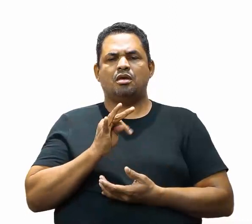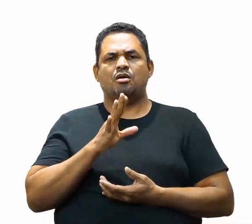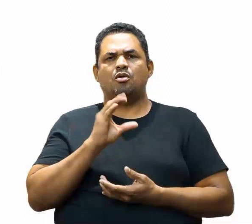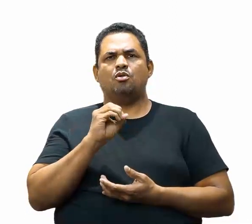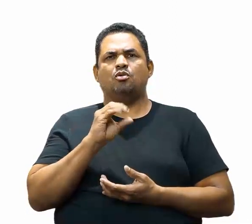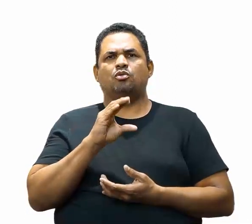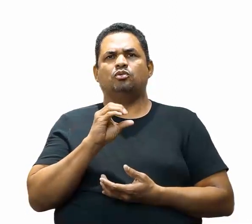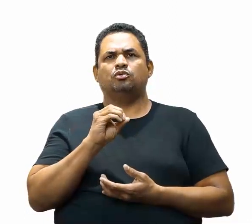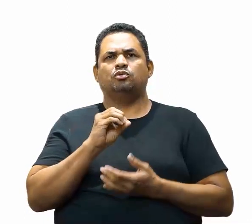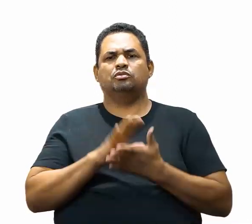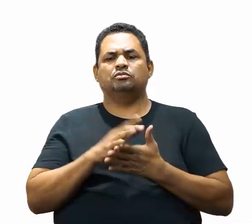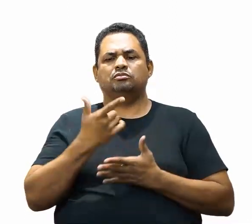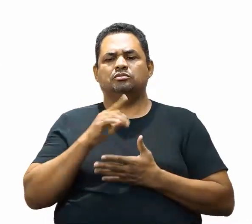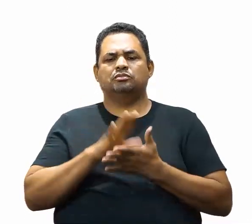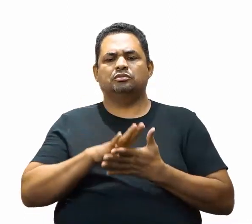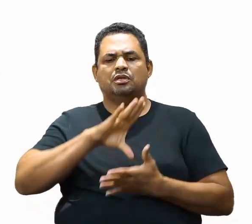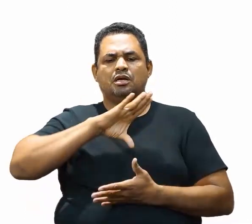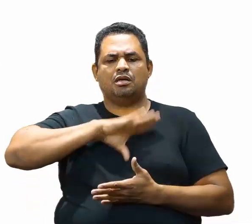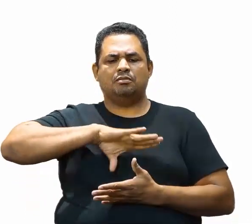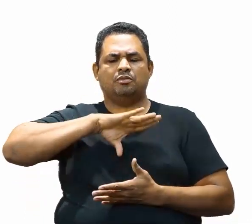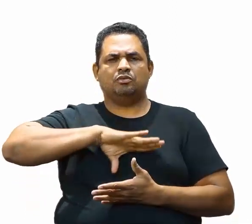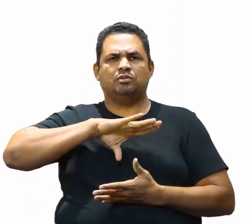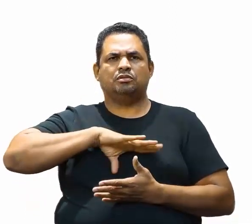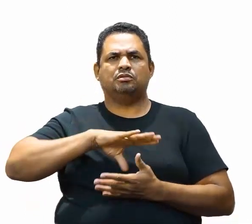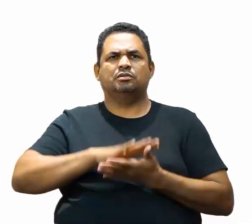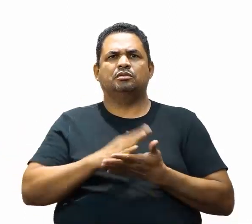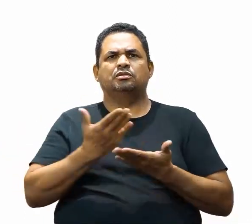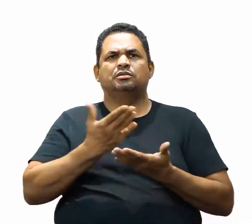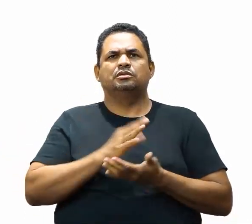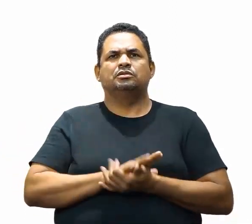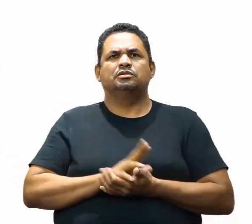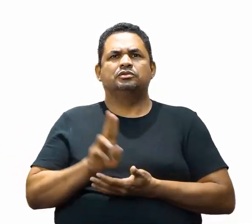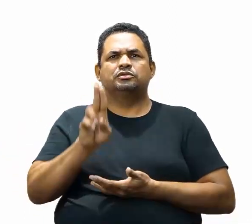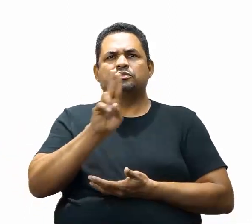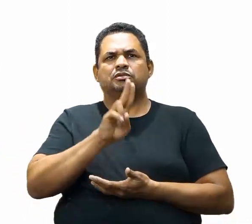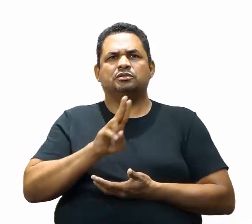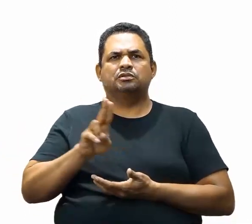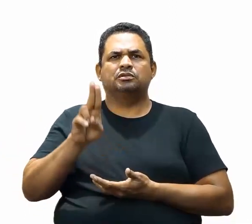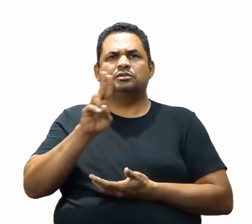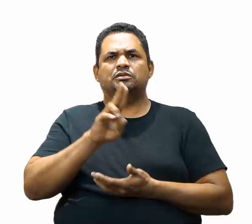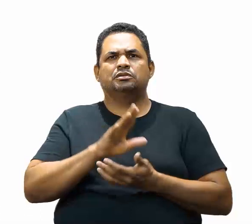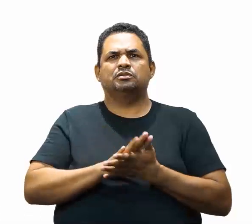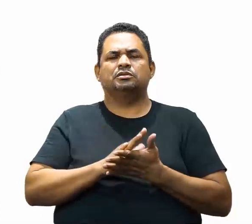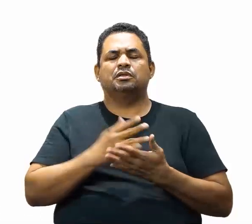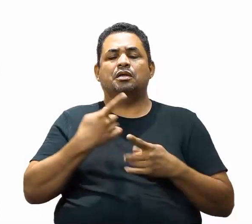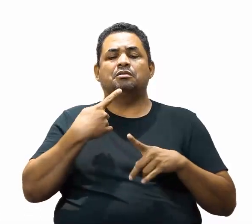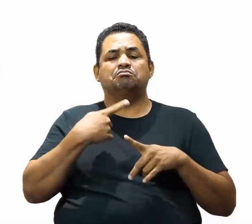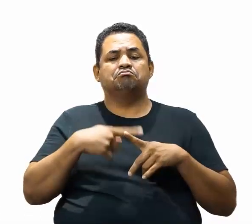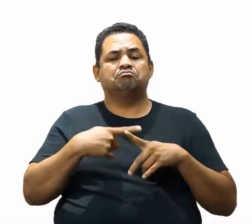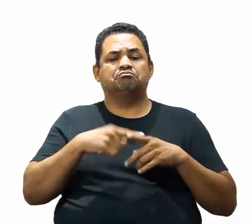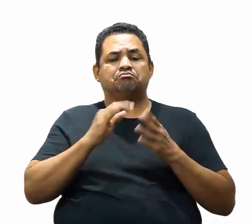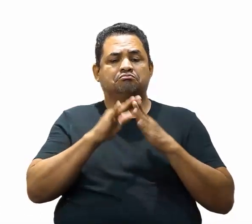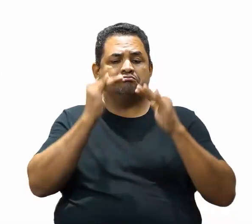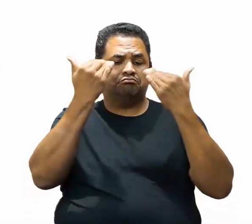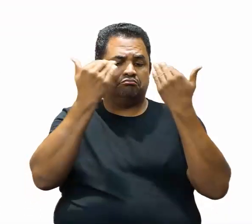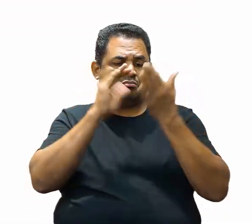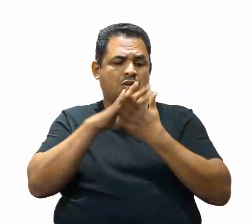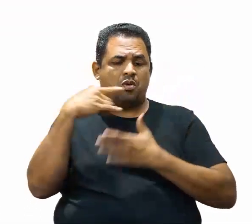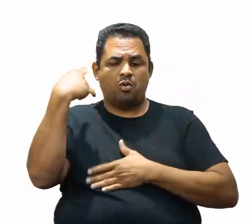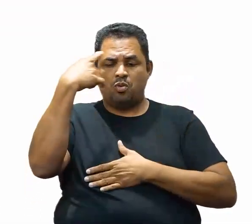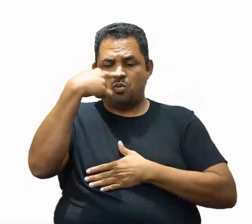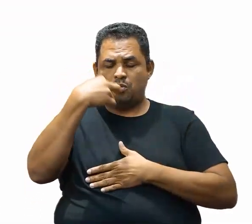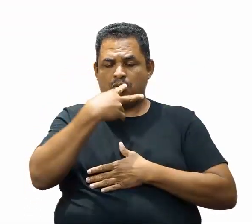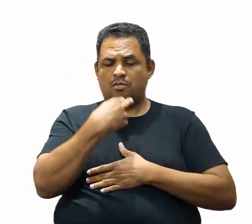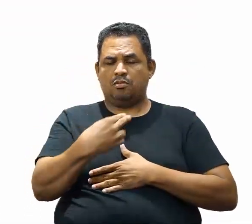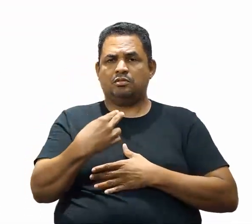na língua portuguesa, uma tradução, e que ele é bastante utilizado e é motivo de atenção na língua espanhola. Porque